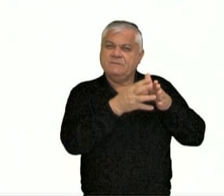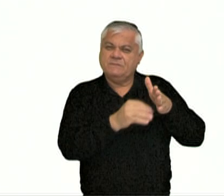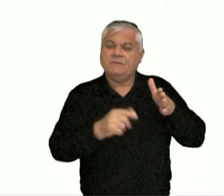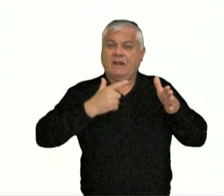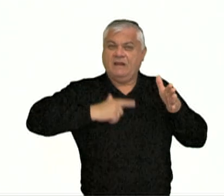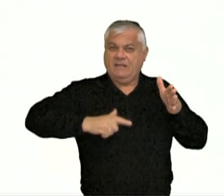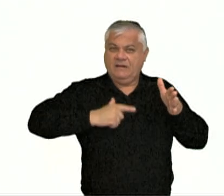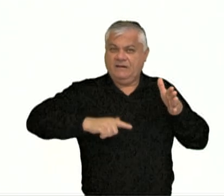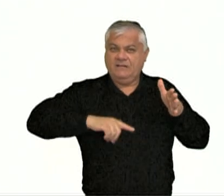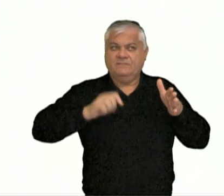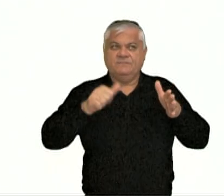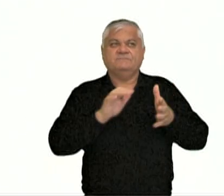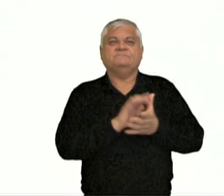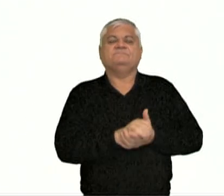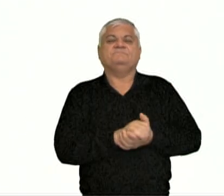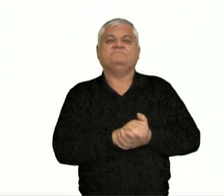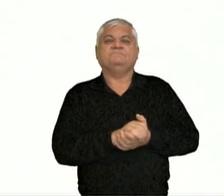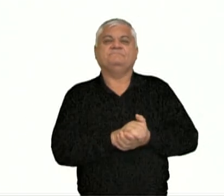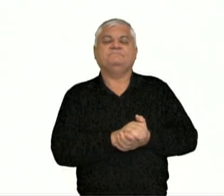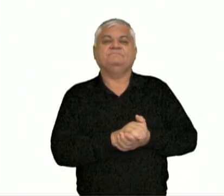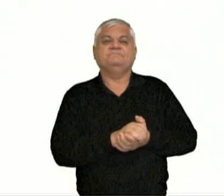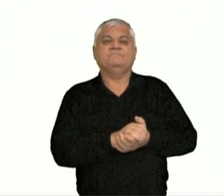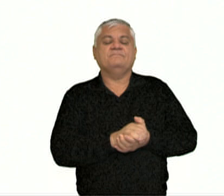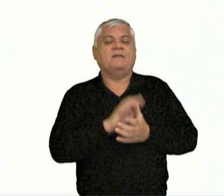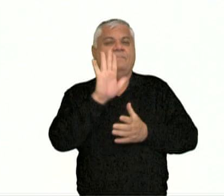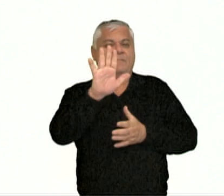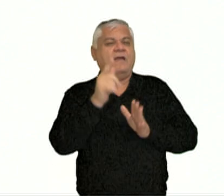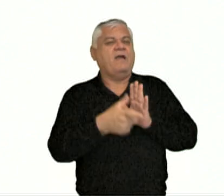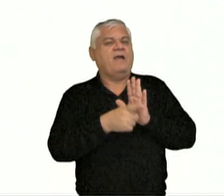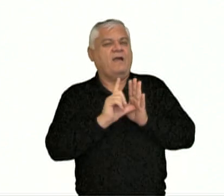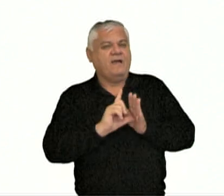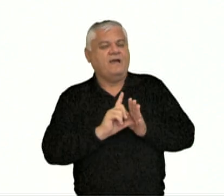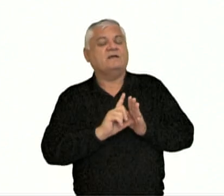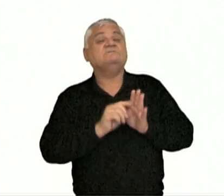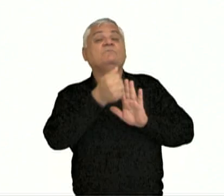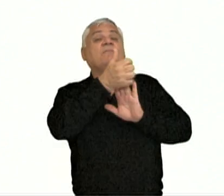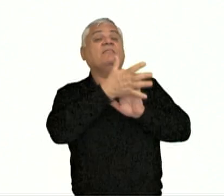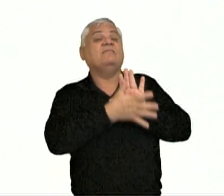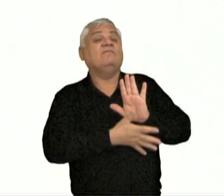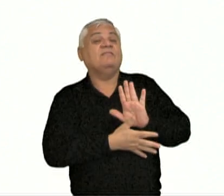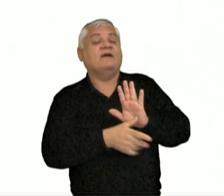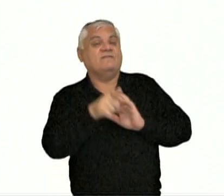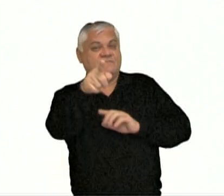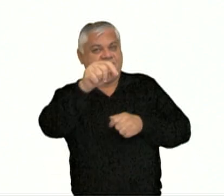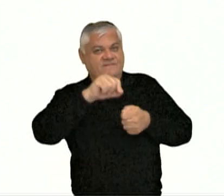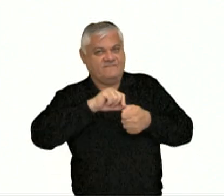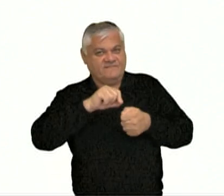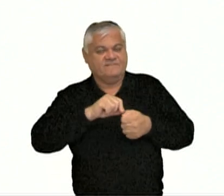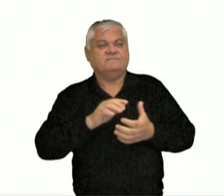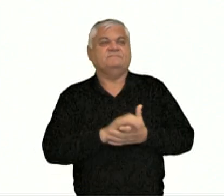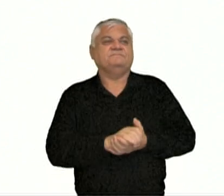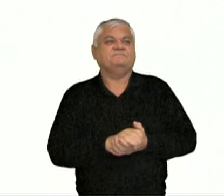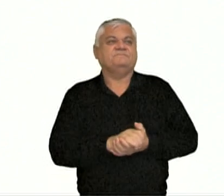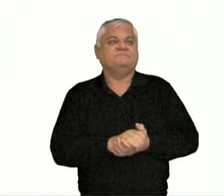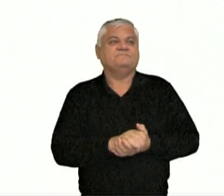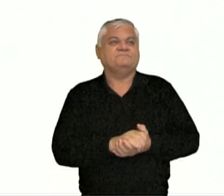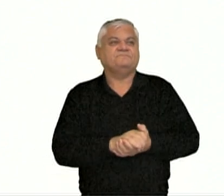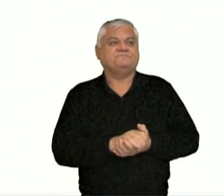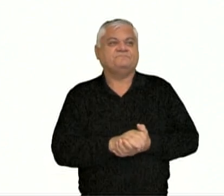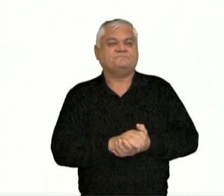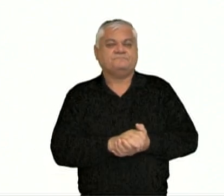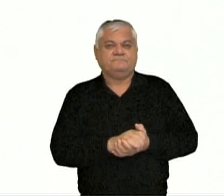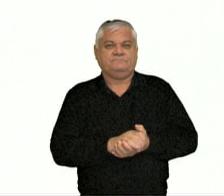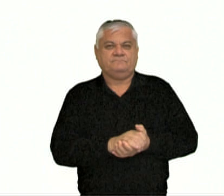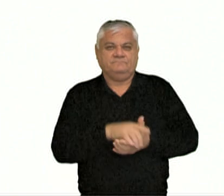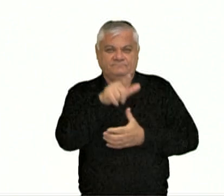nosso sangue. Antes da gente continuar, temos aqui uma atividade para você praticar um pouco.